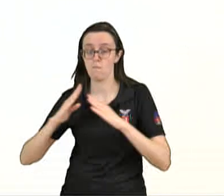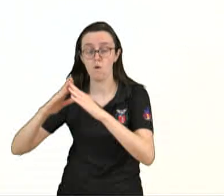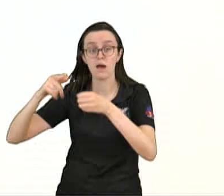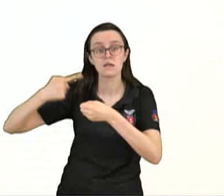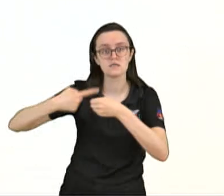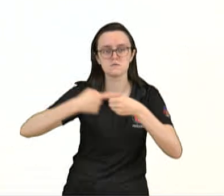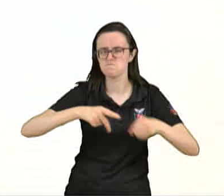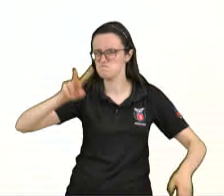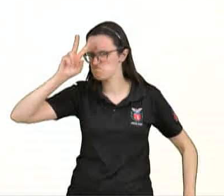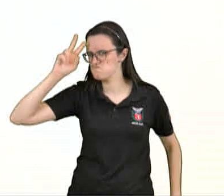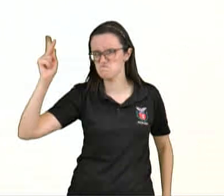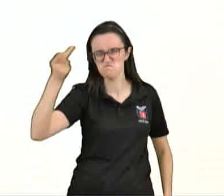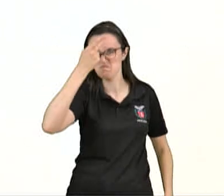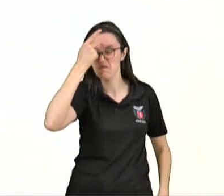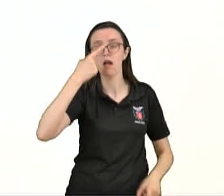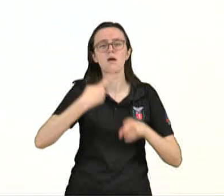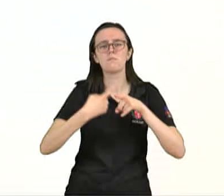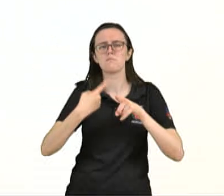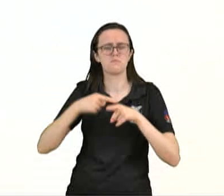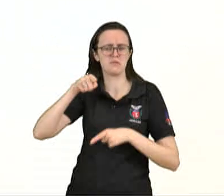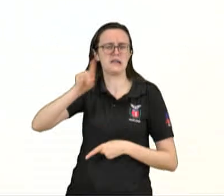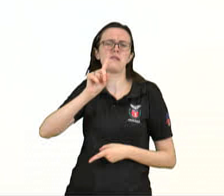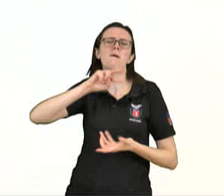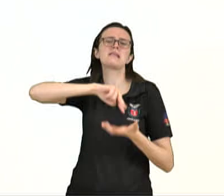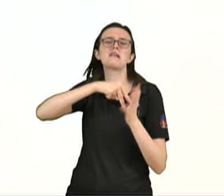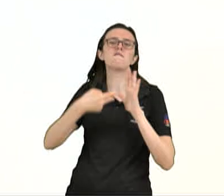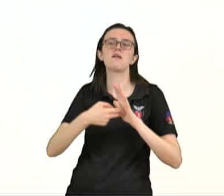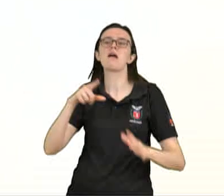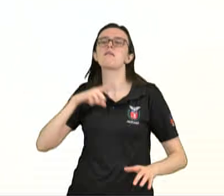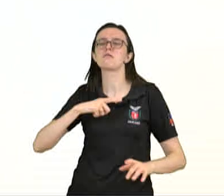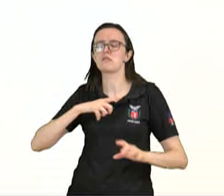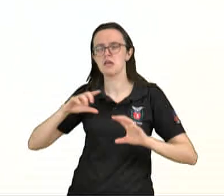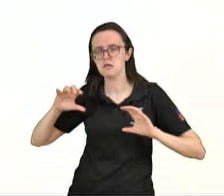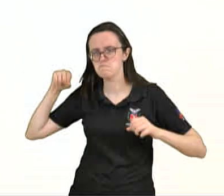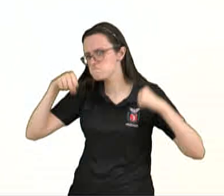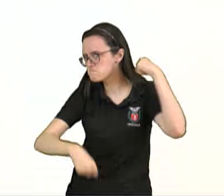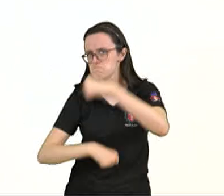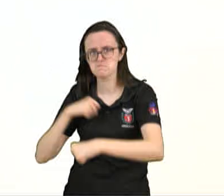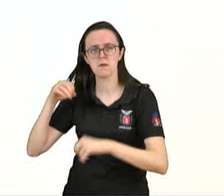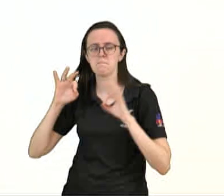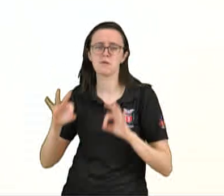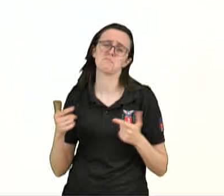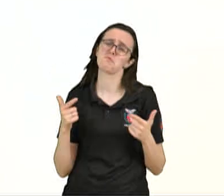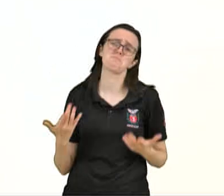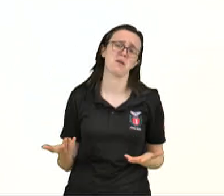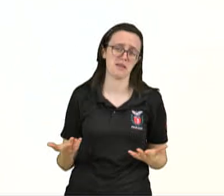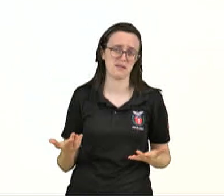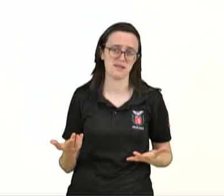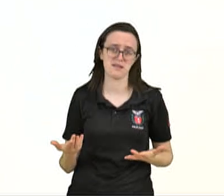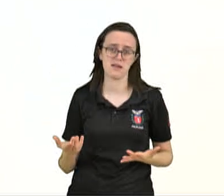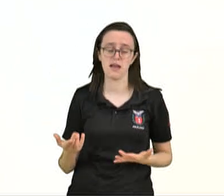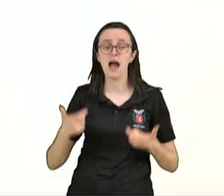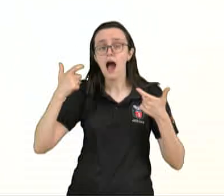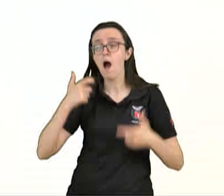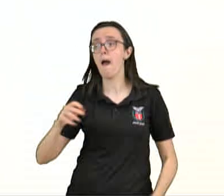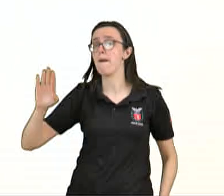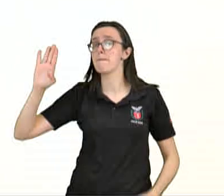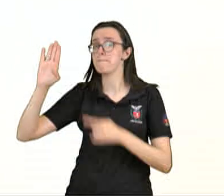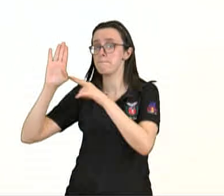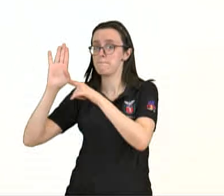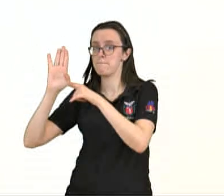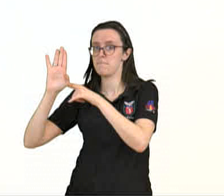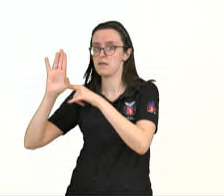se revoltaram, o que não significa que tenha havido uma agressão. Então, a agressão apareceu em B, né,